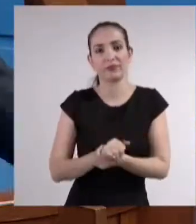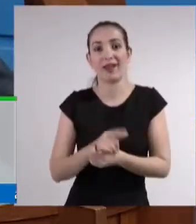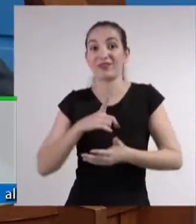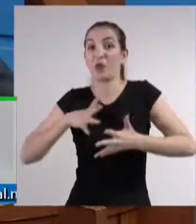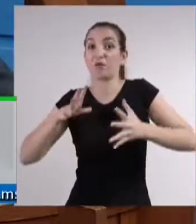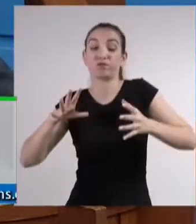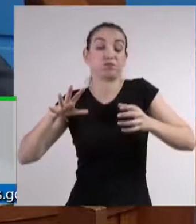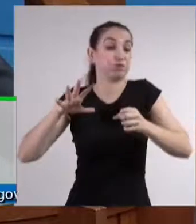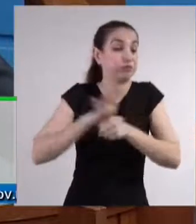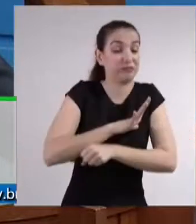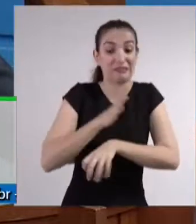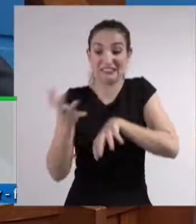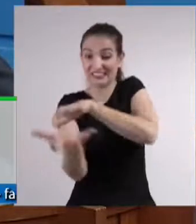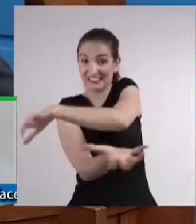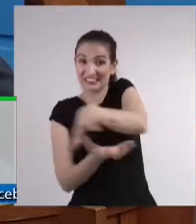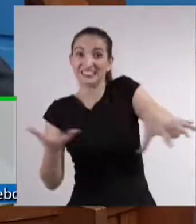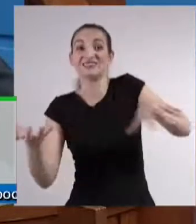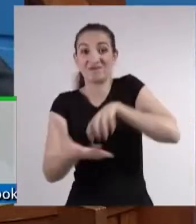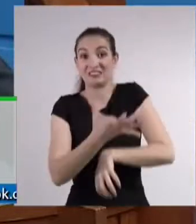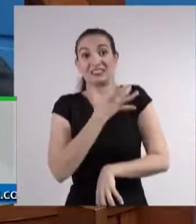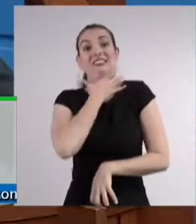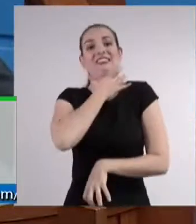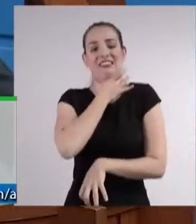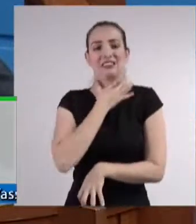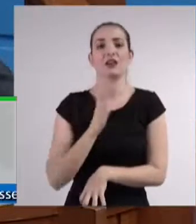caos se instale.